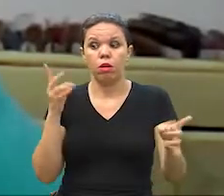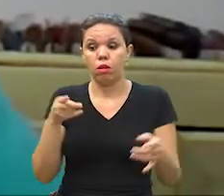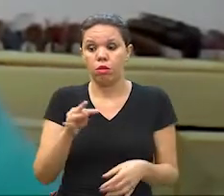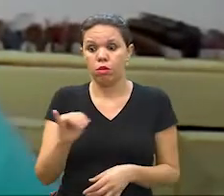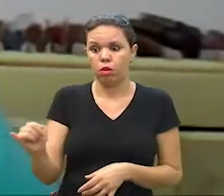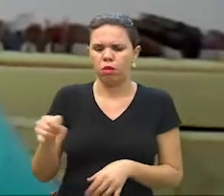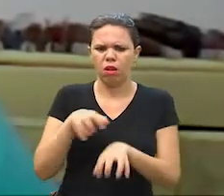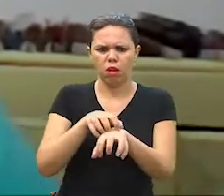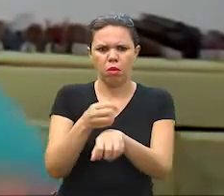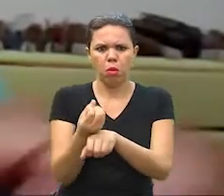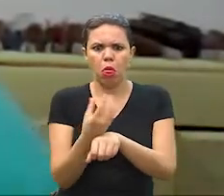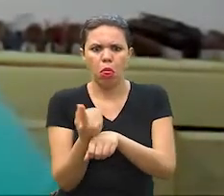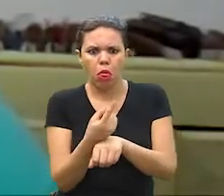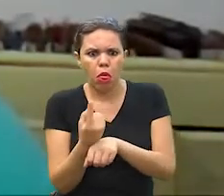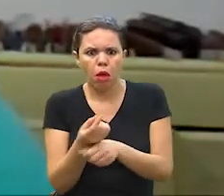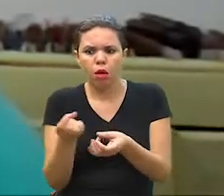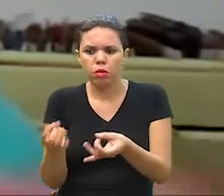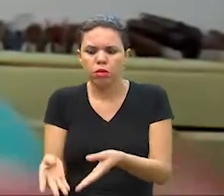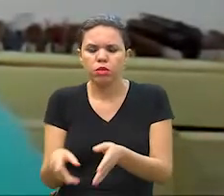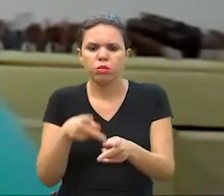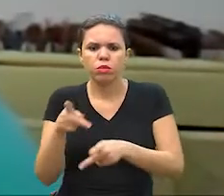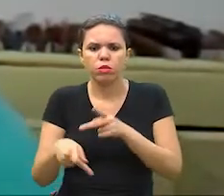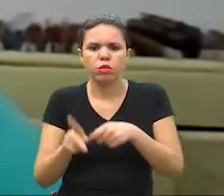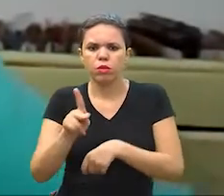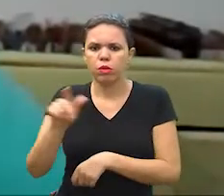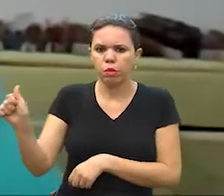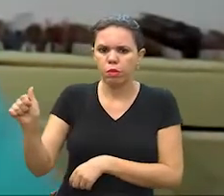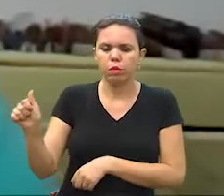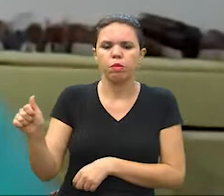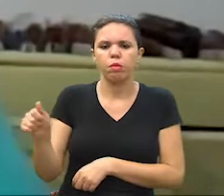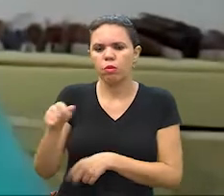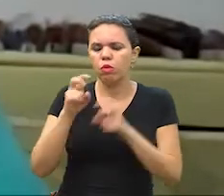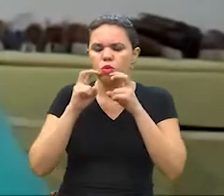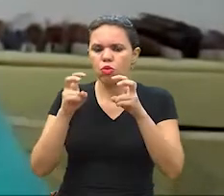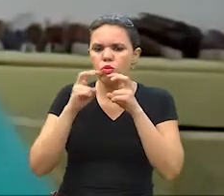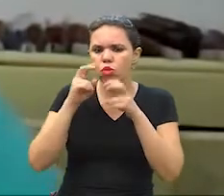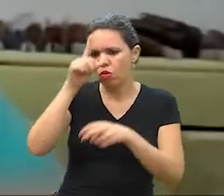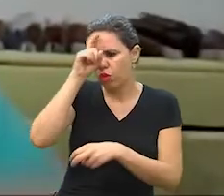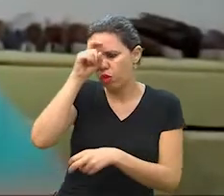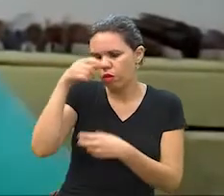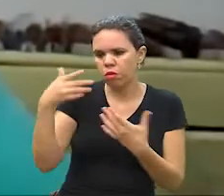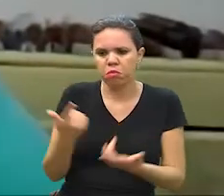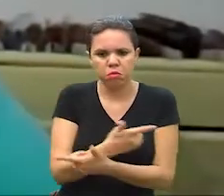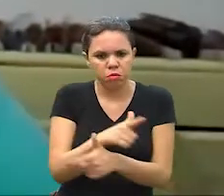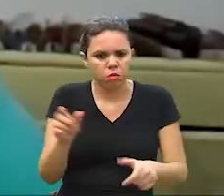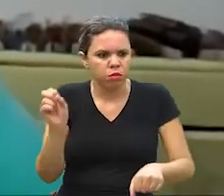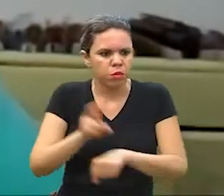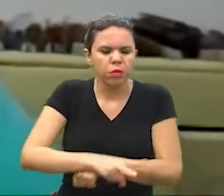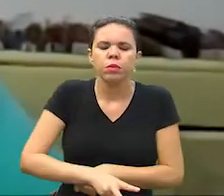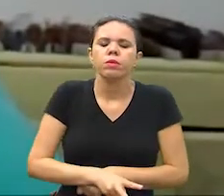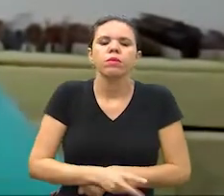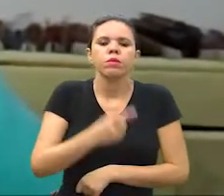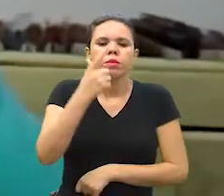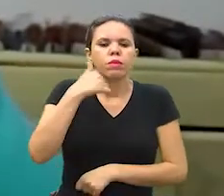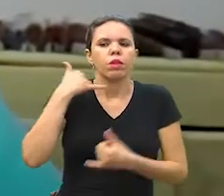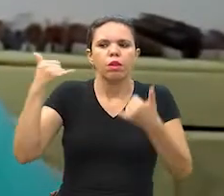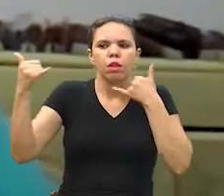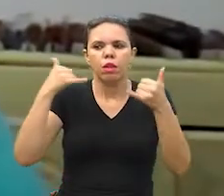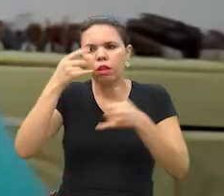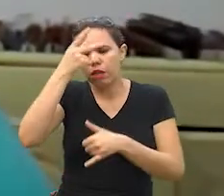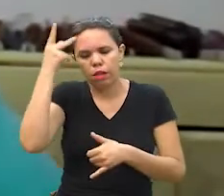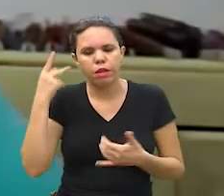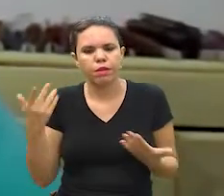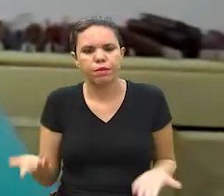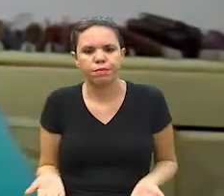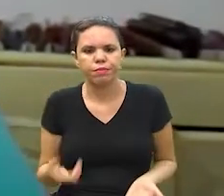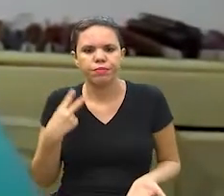de ambulâncias para desembarcar as pessoas no PA, nos prontos-socorros, e não tinha vaga. Eu liguei para algumas pessoas e